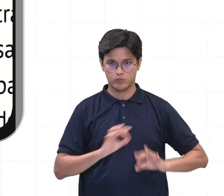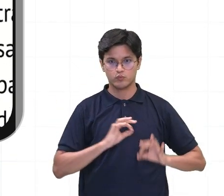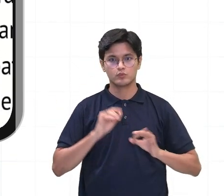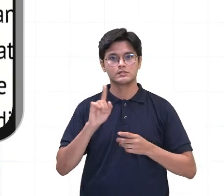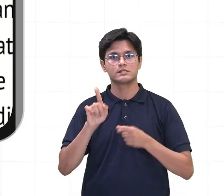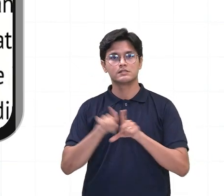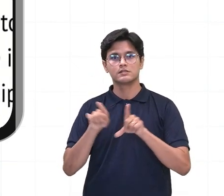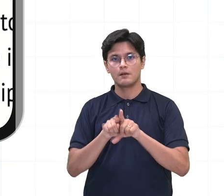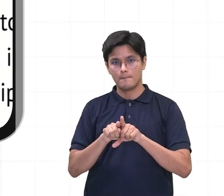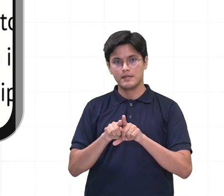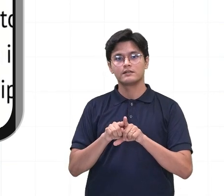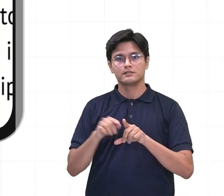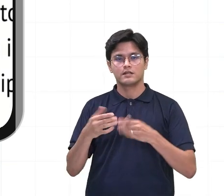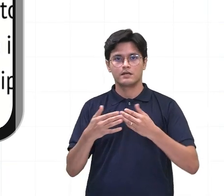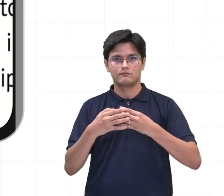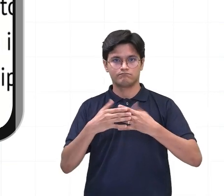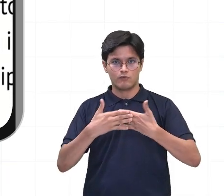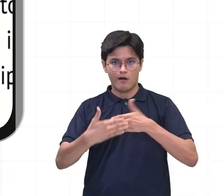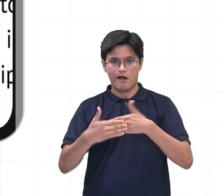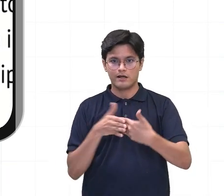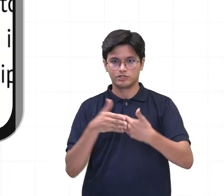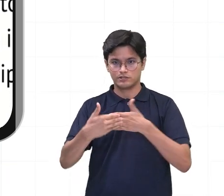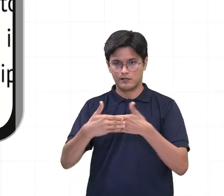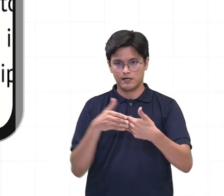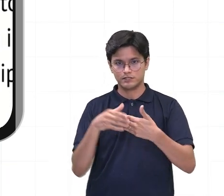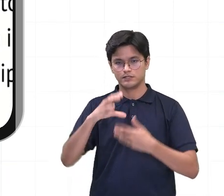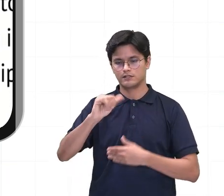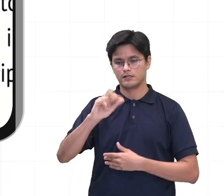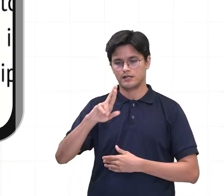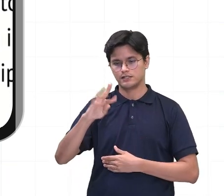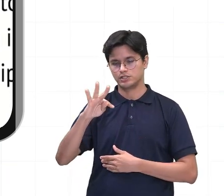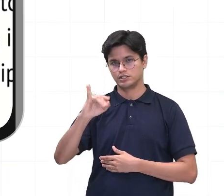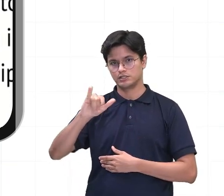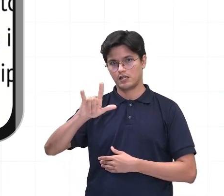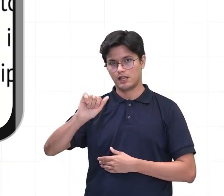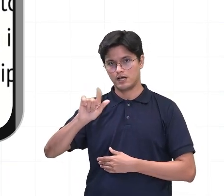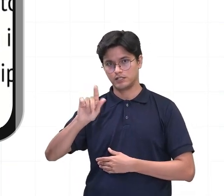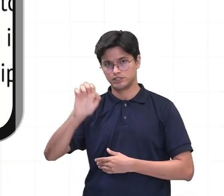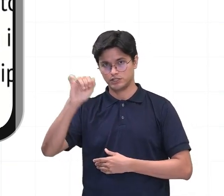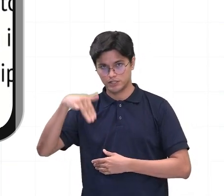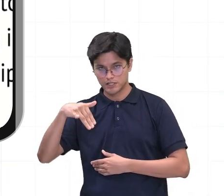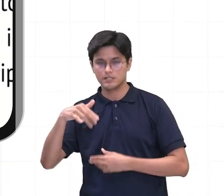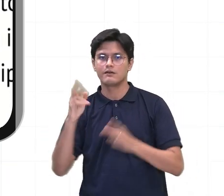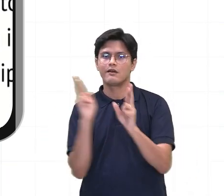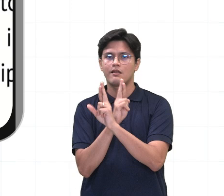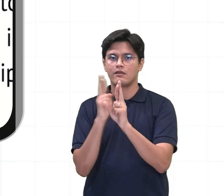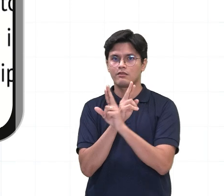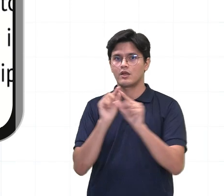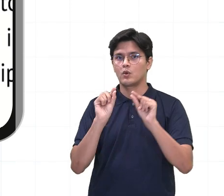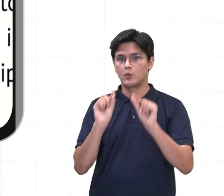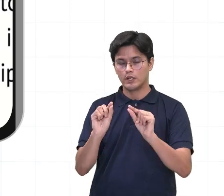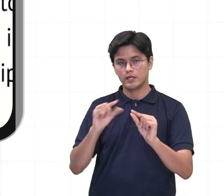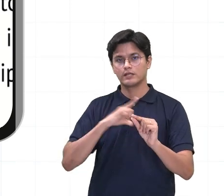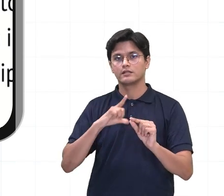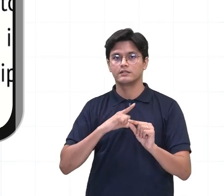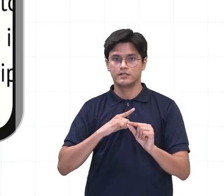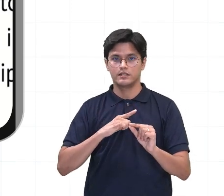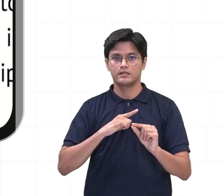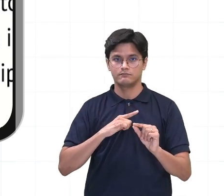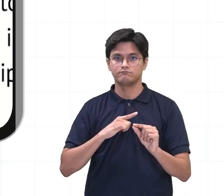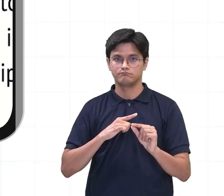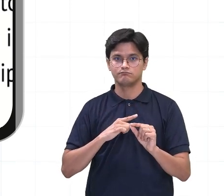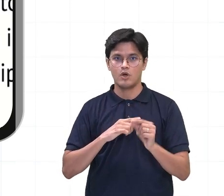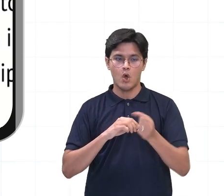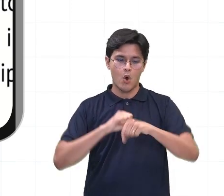a cartilagem, né? A cartilagem é bem interessante, que ela está relacionada com a ligação que existem entre os ossos,